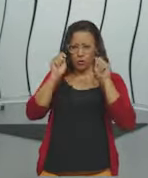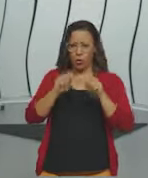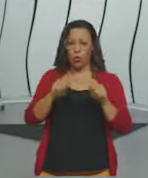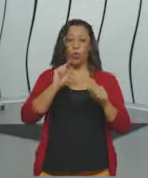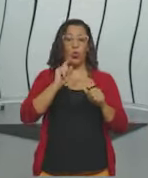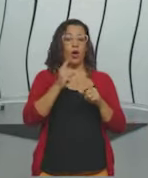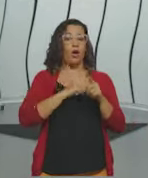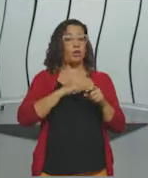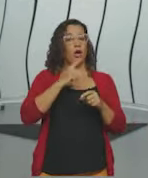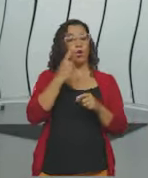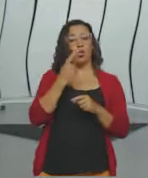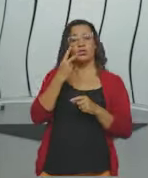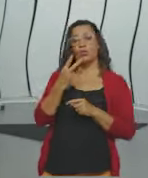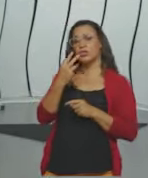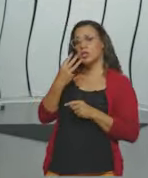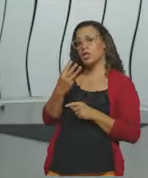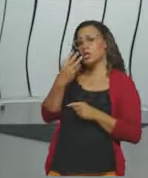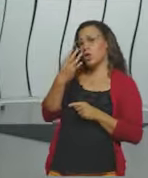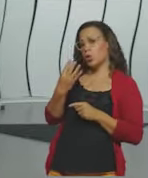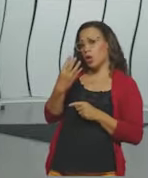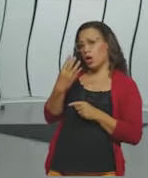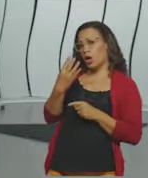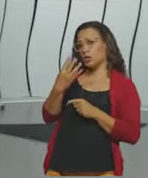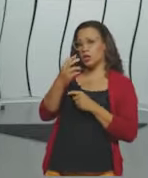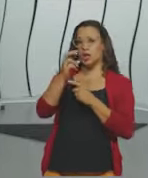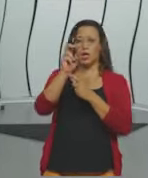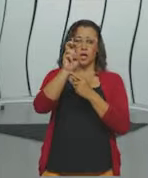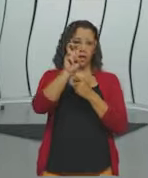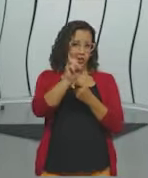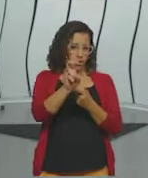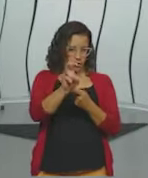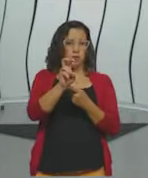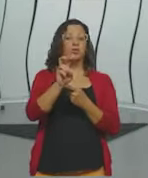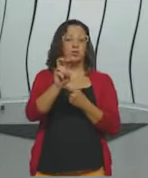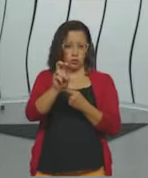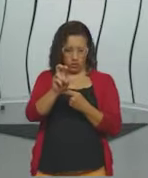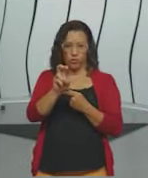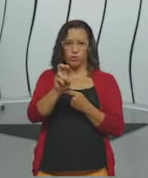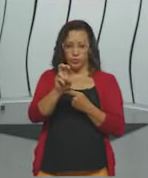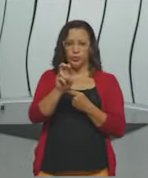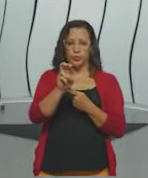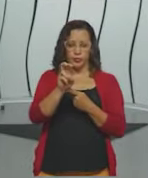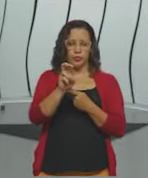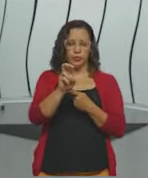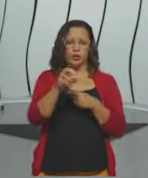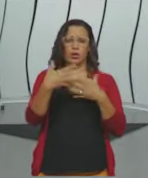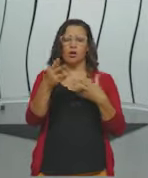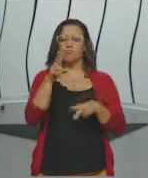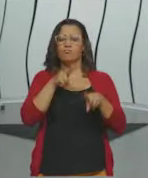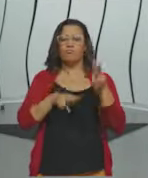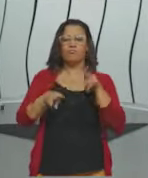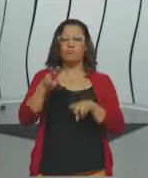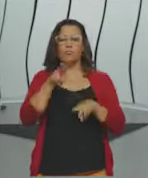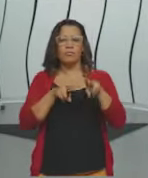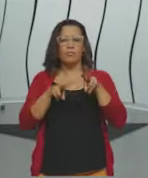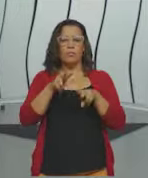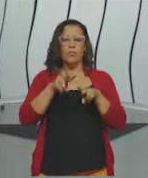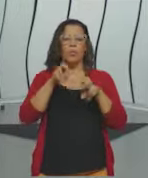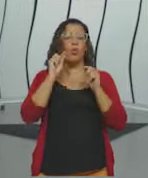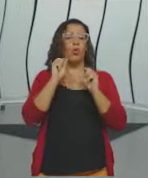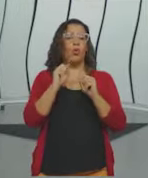1, a 2, a 3, a 4 e a competência 5, que é a qual nós vamos